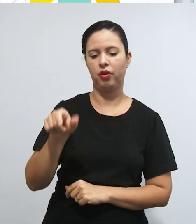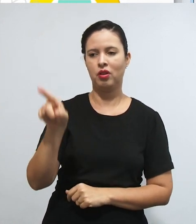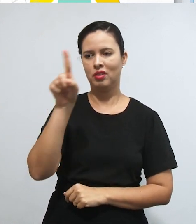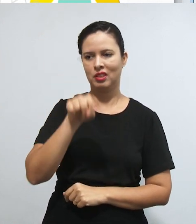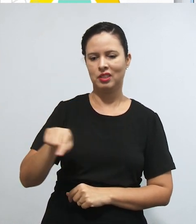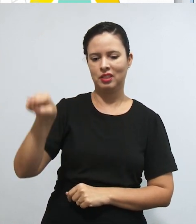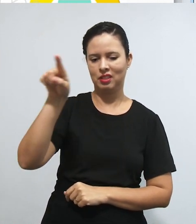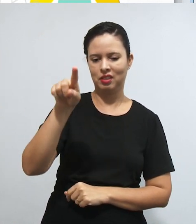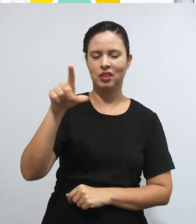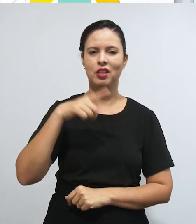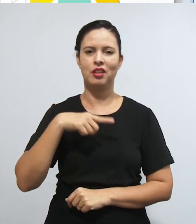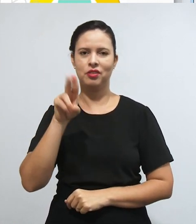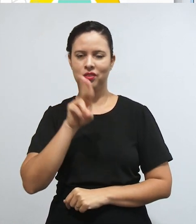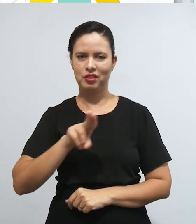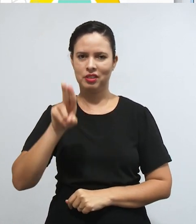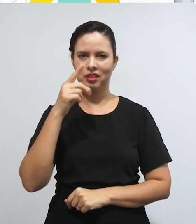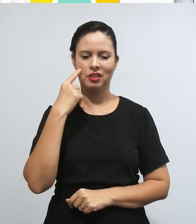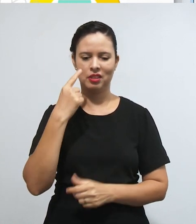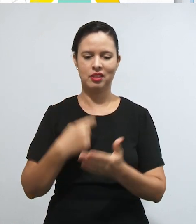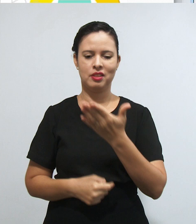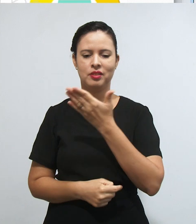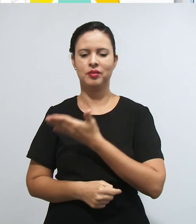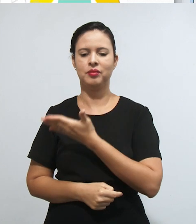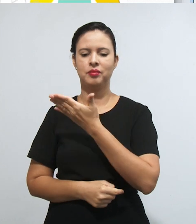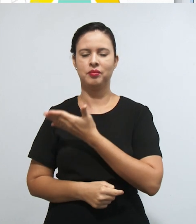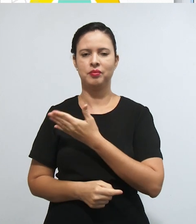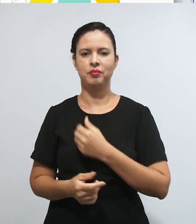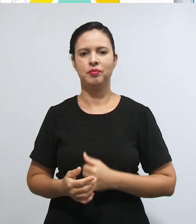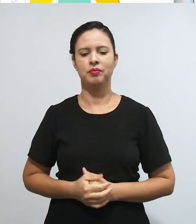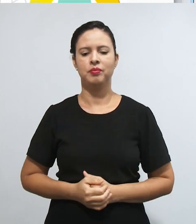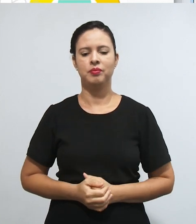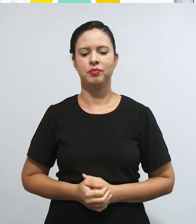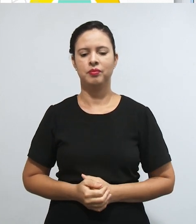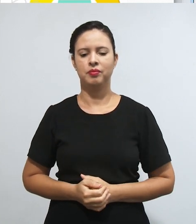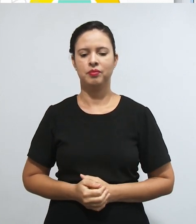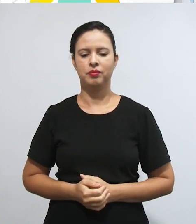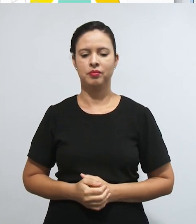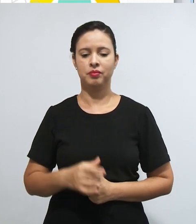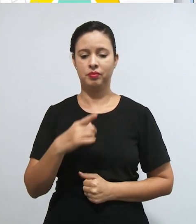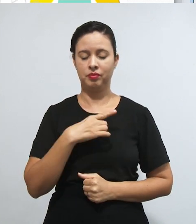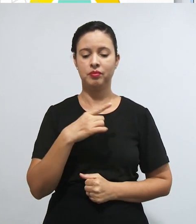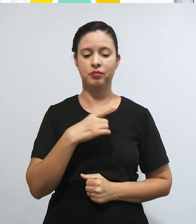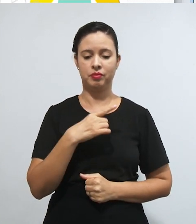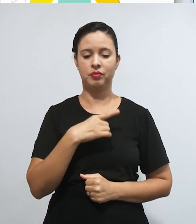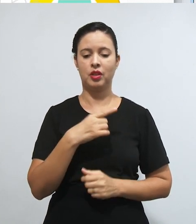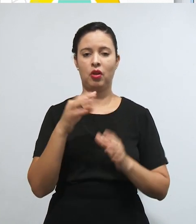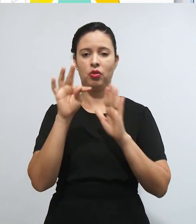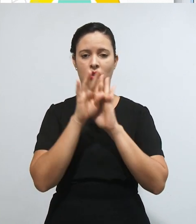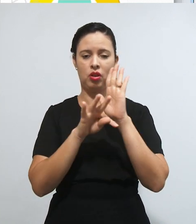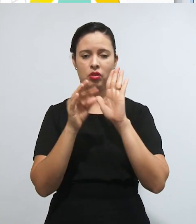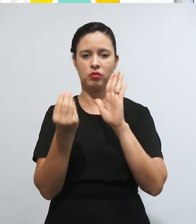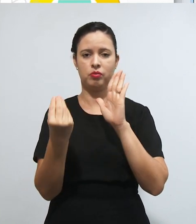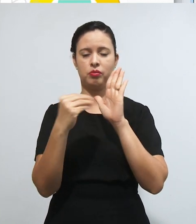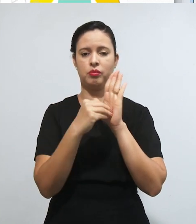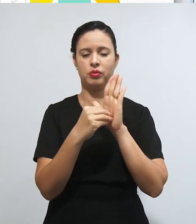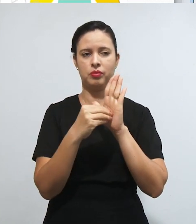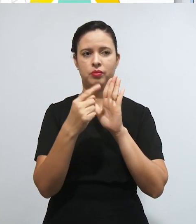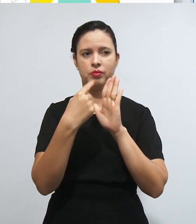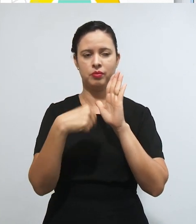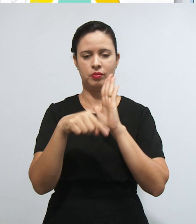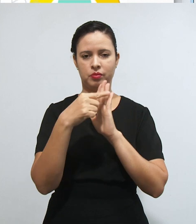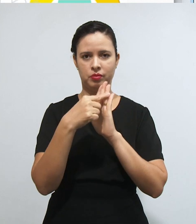uma forma dessa. Eu vou até expandir aqui Então eu utilizei formas, tá? Coloquei o textozinho dentro,